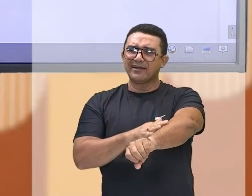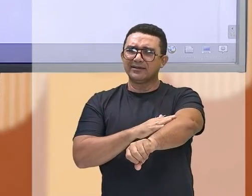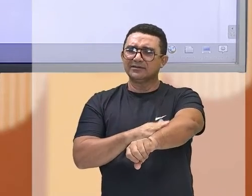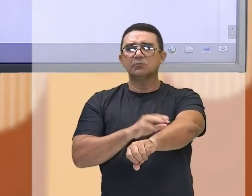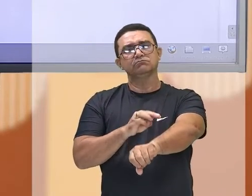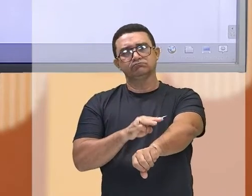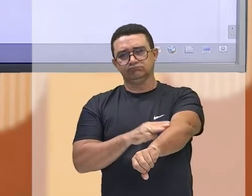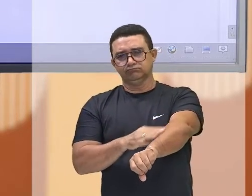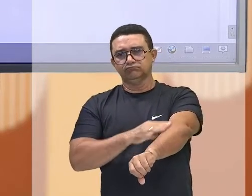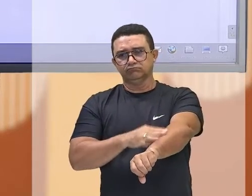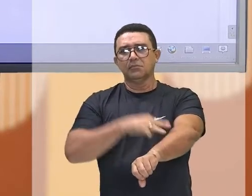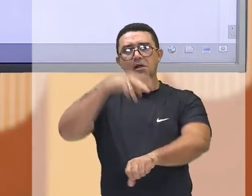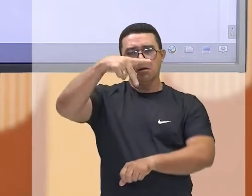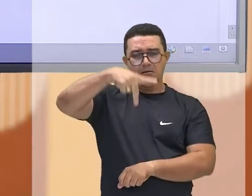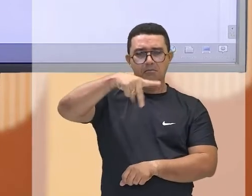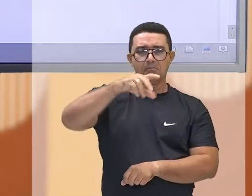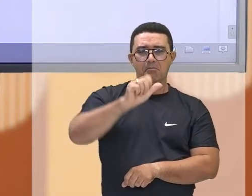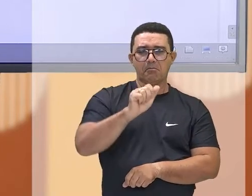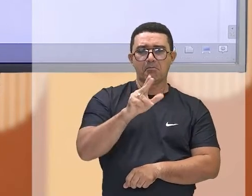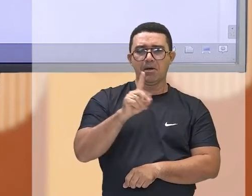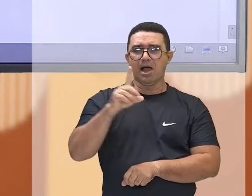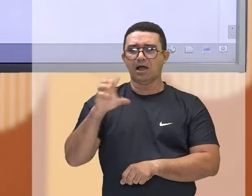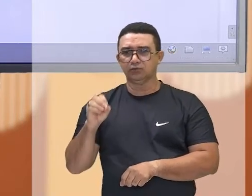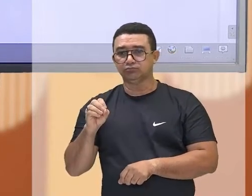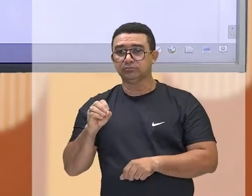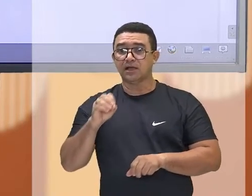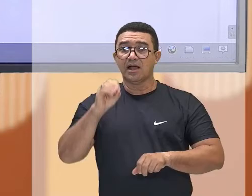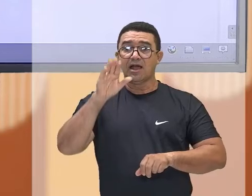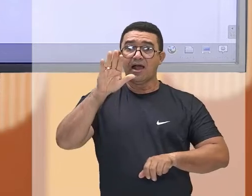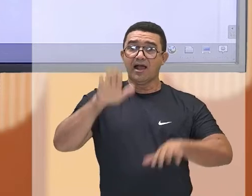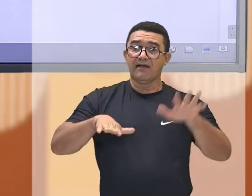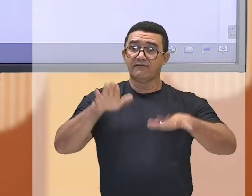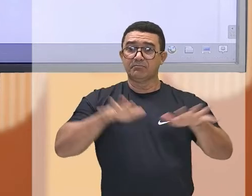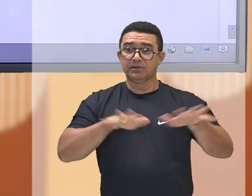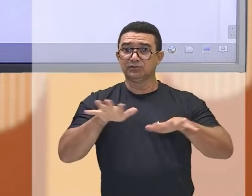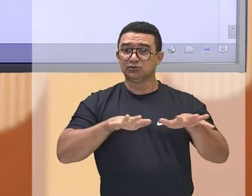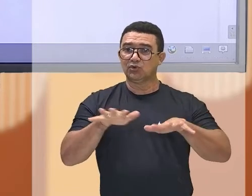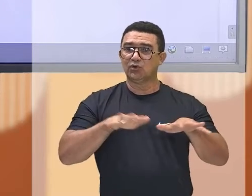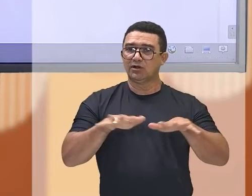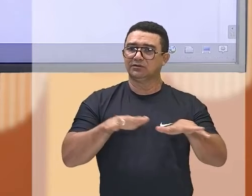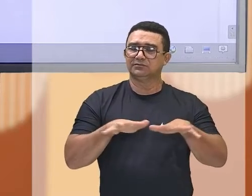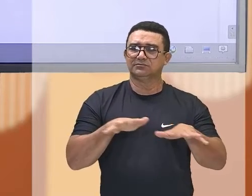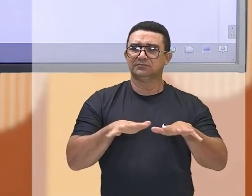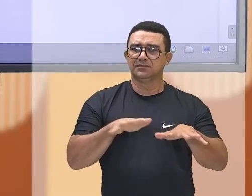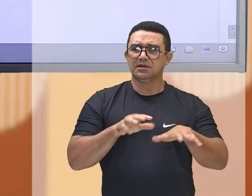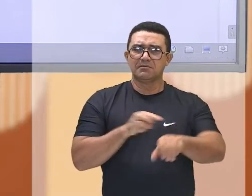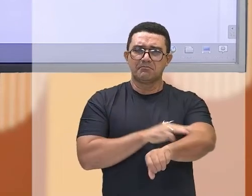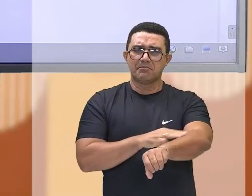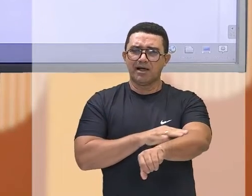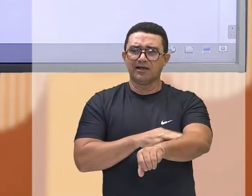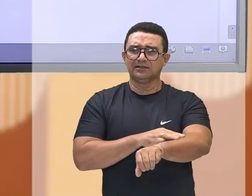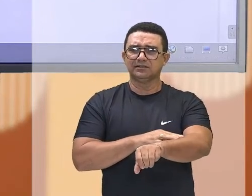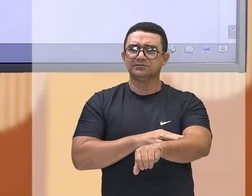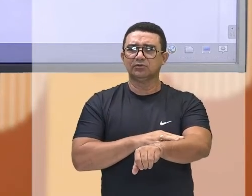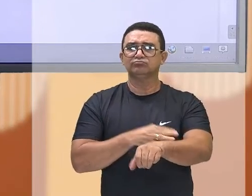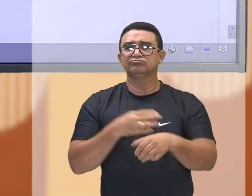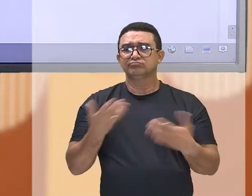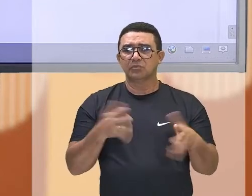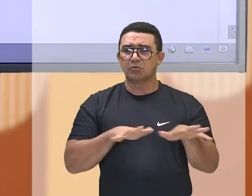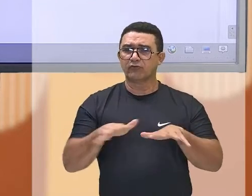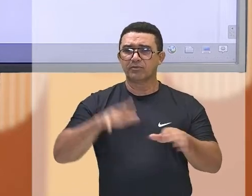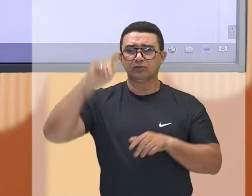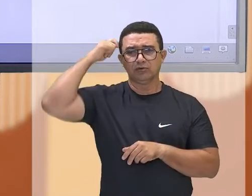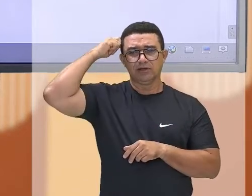sociais das pessoas pretas acabam puxando esses dados da população parda para seus próprios